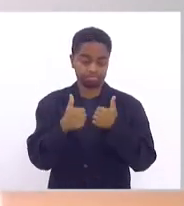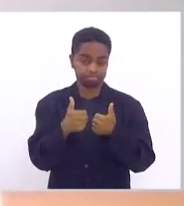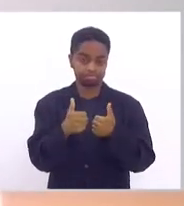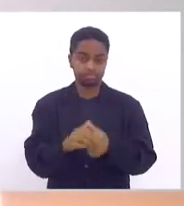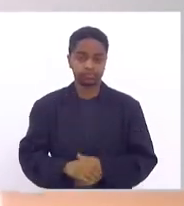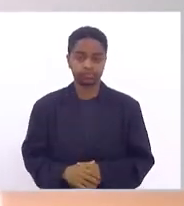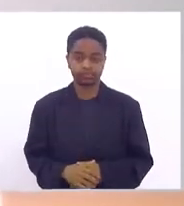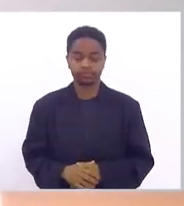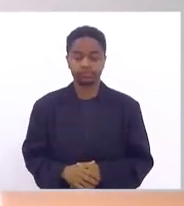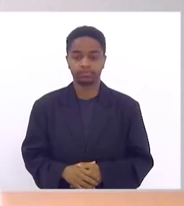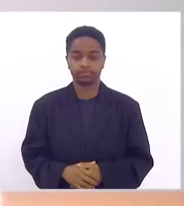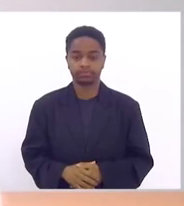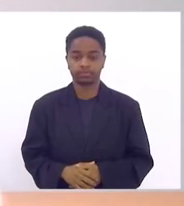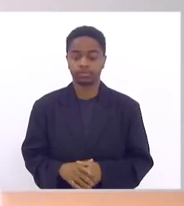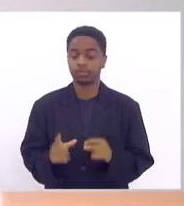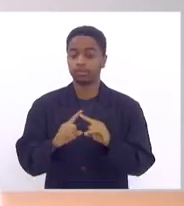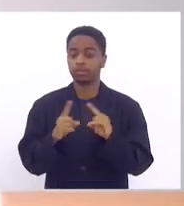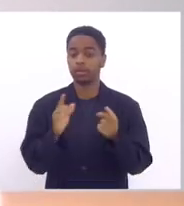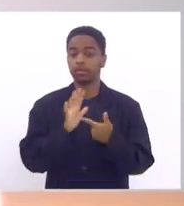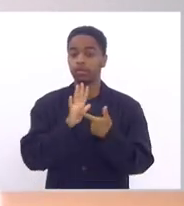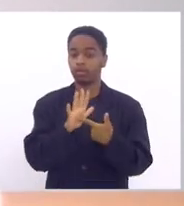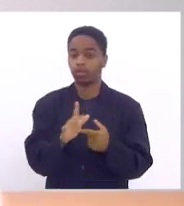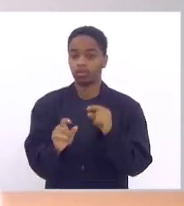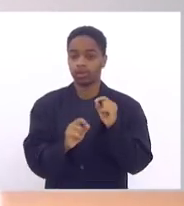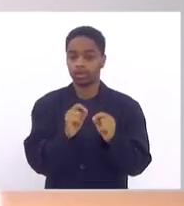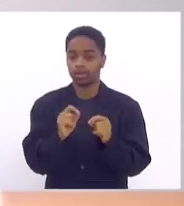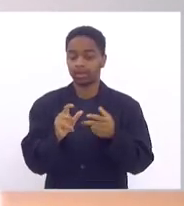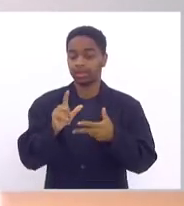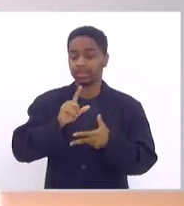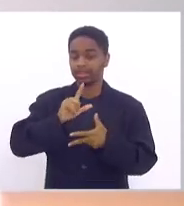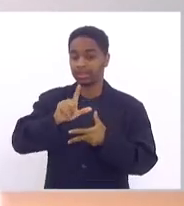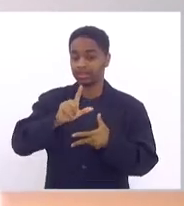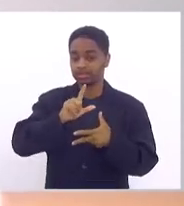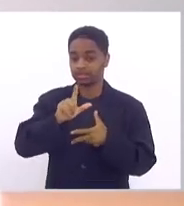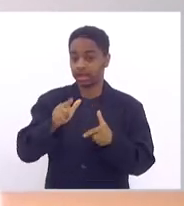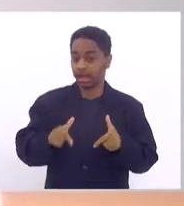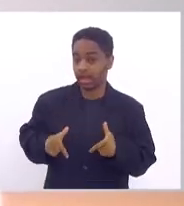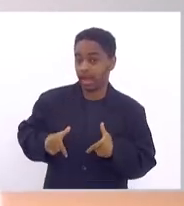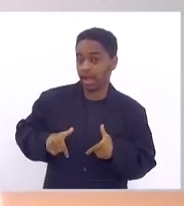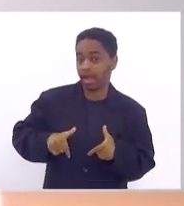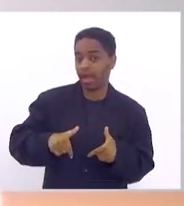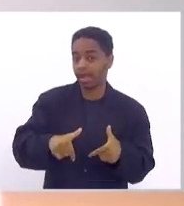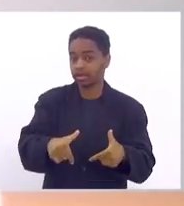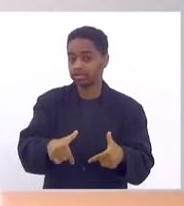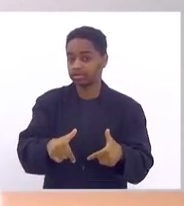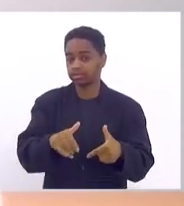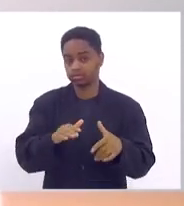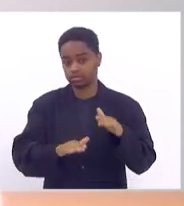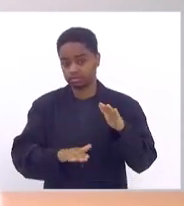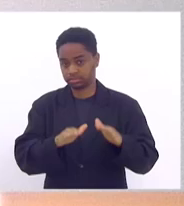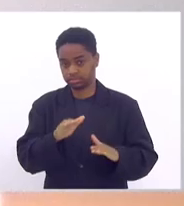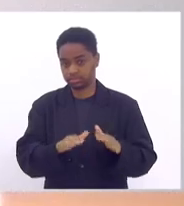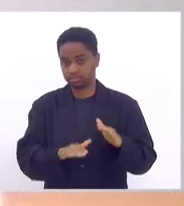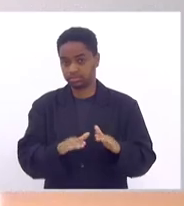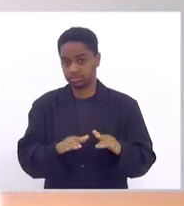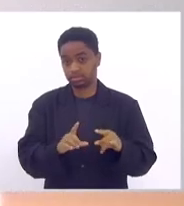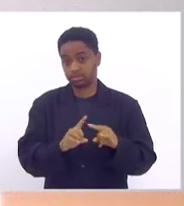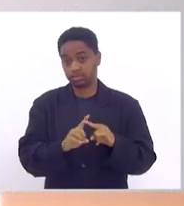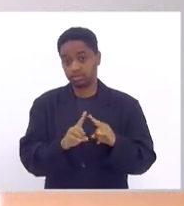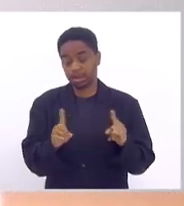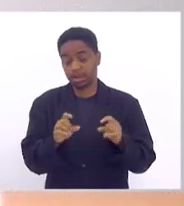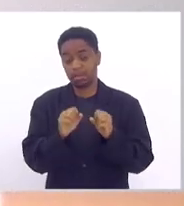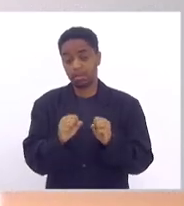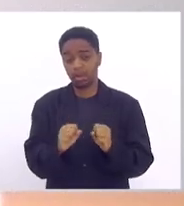bem Isso demonstra que o legislativo reage em certos casos e pode não